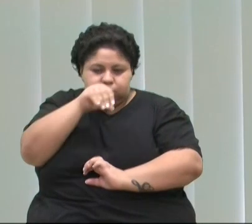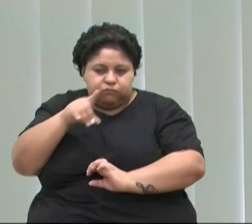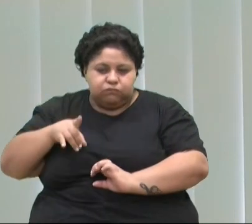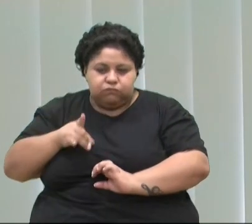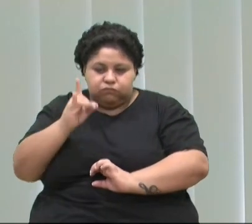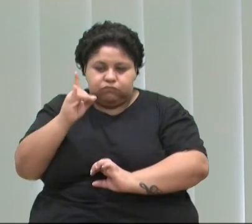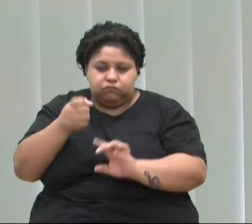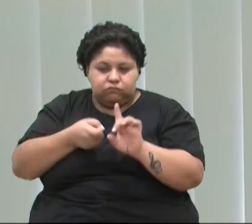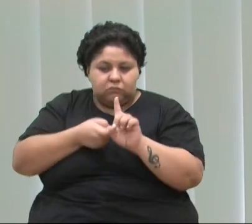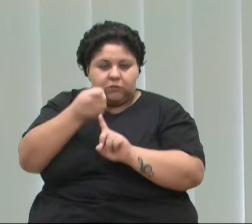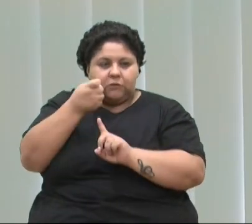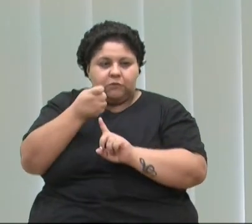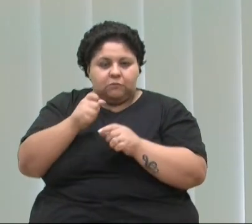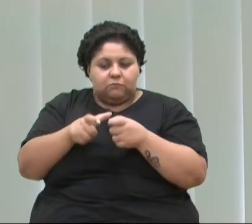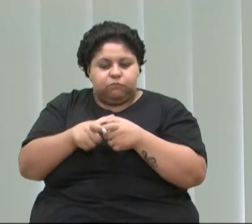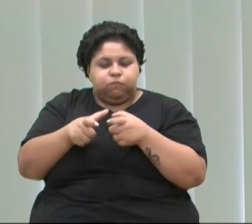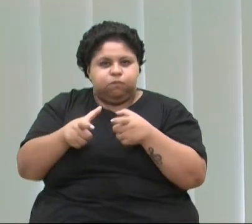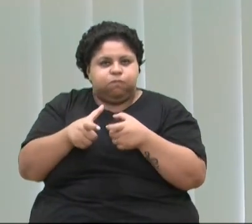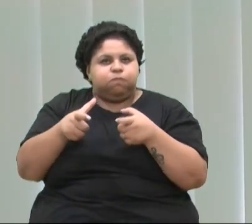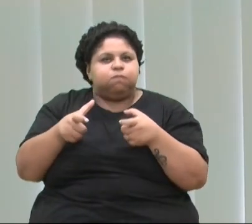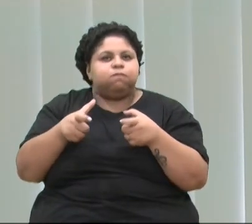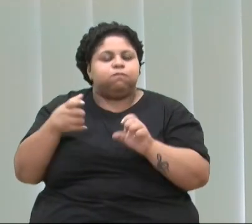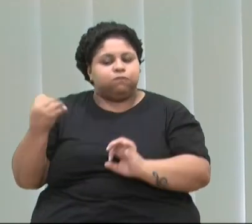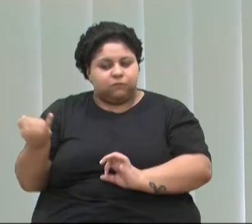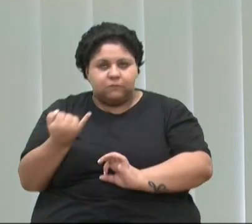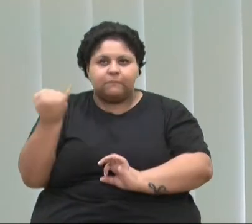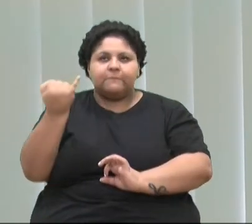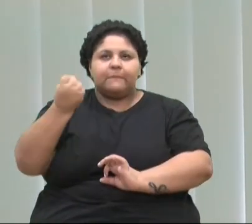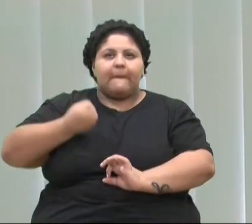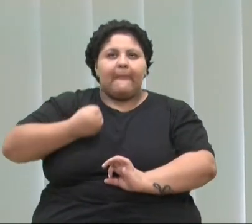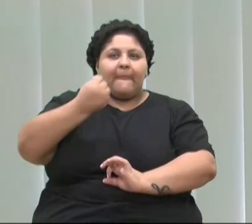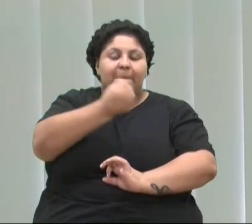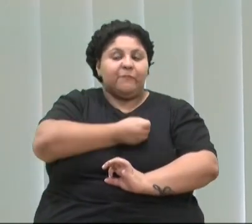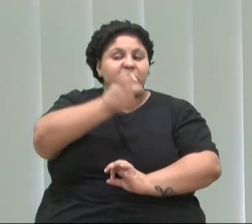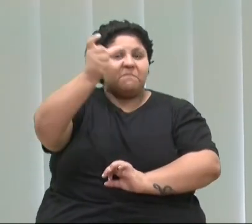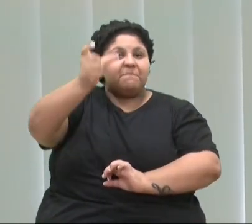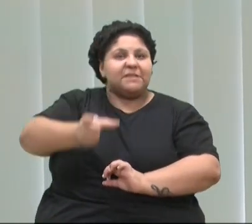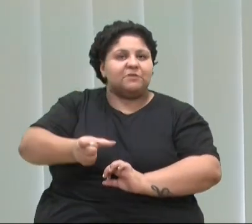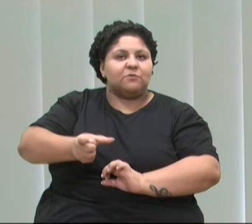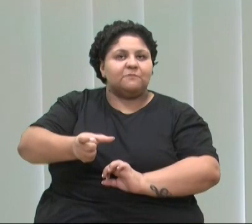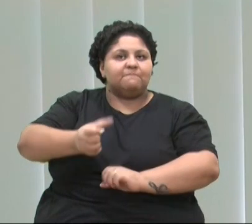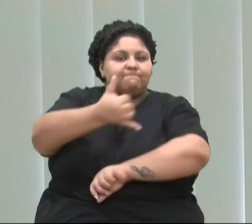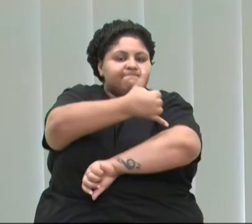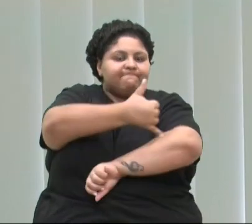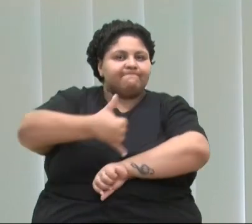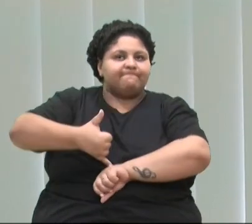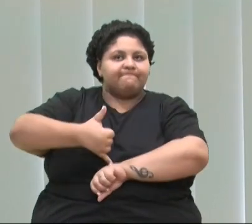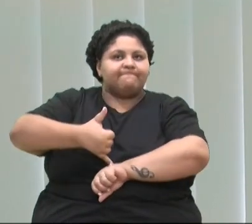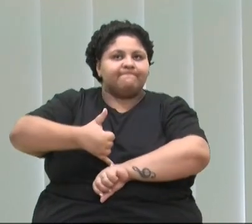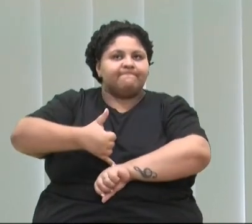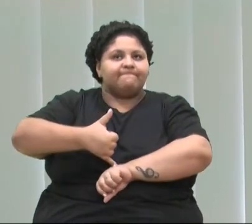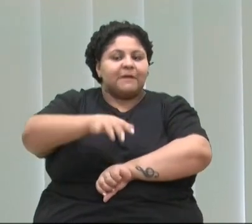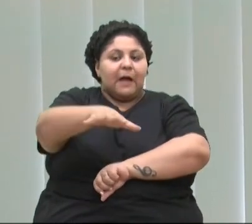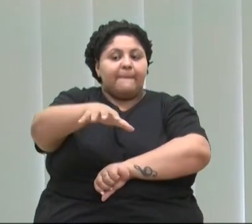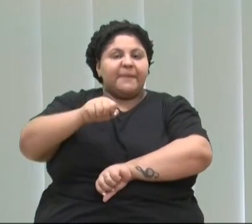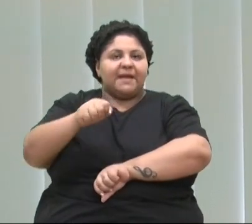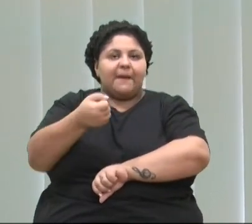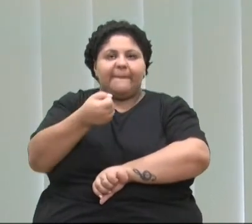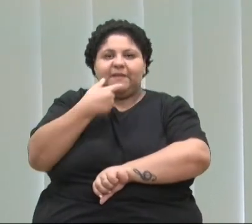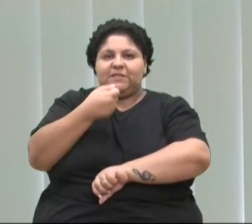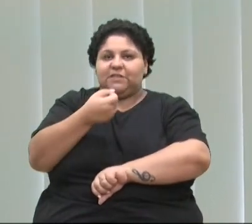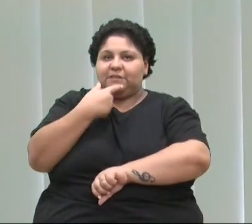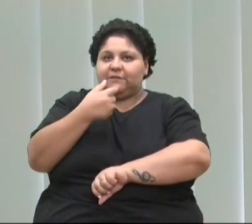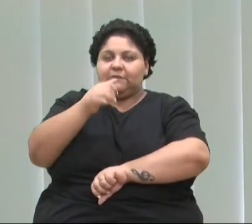últimos meses um aumento muito importante do número de pessoas que passaram a retirar os medicamentos